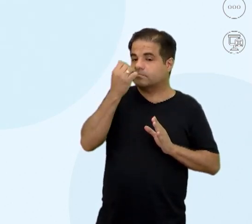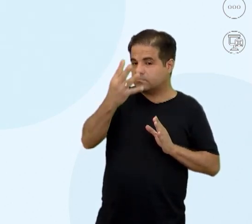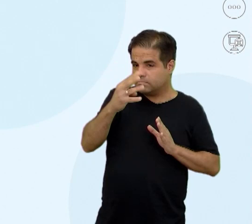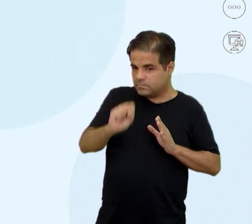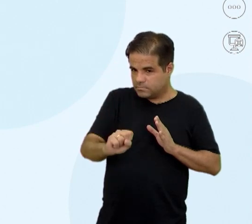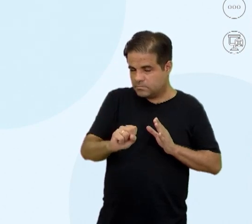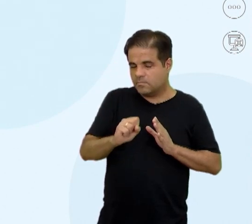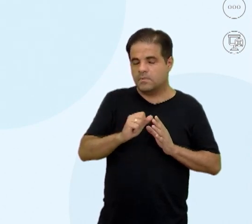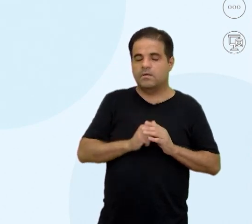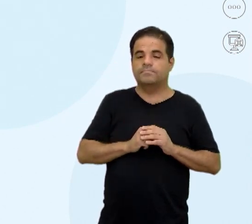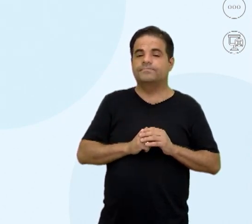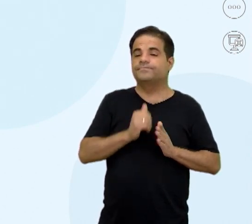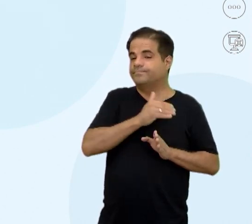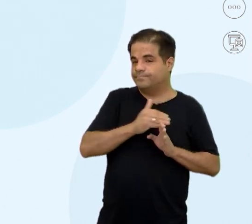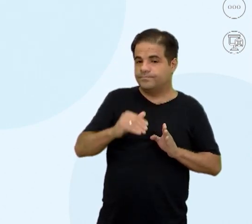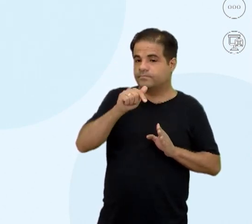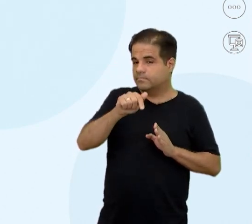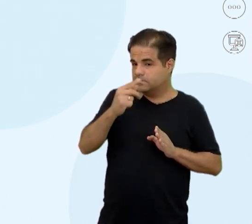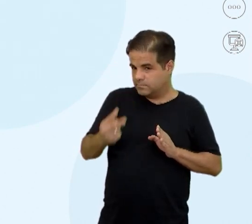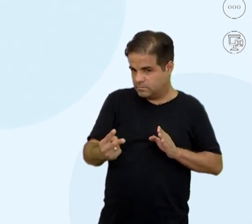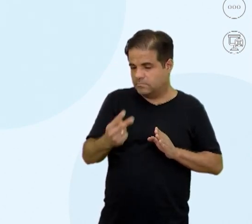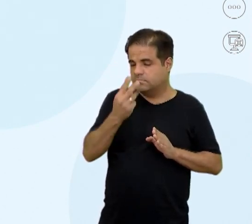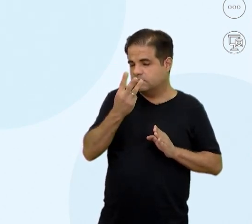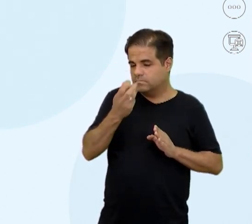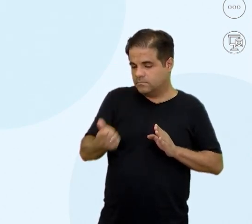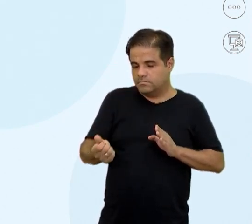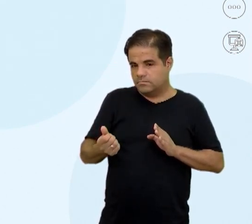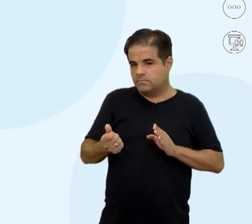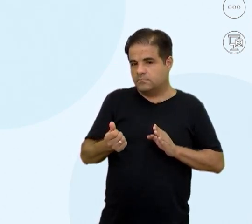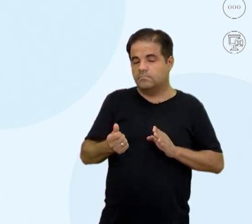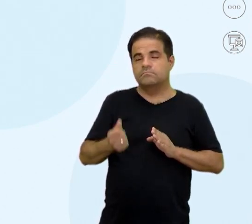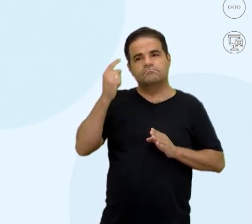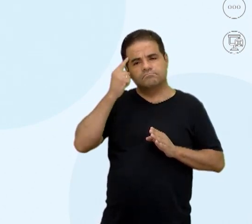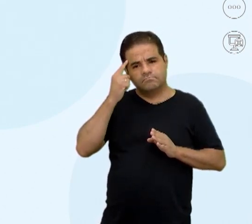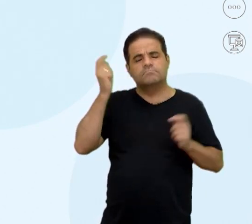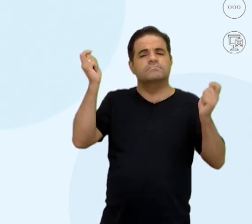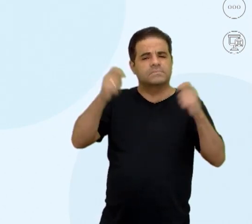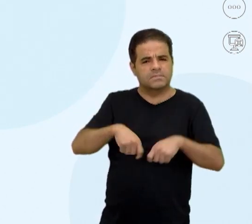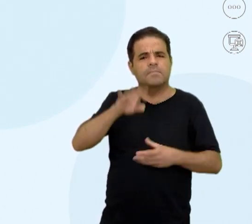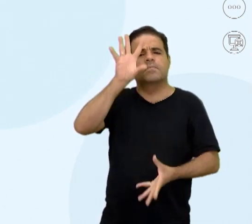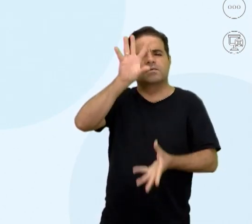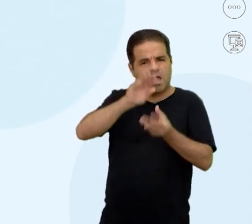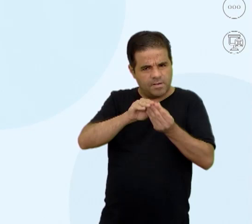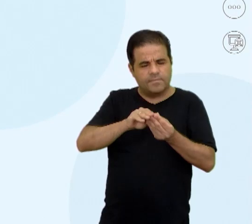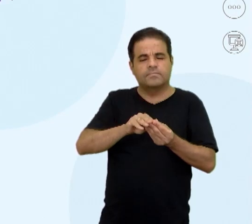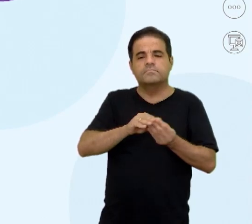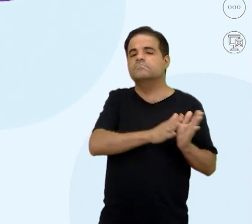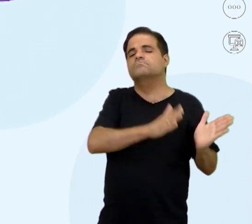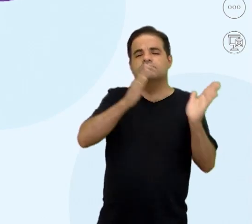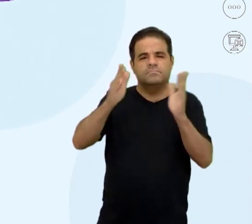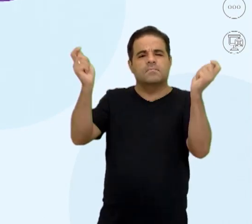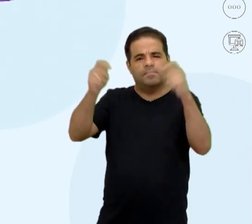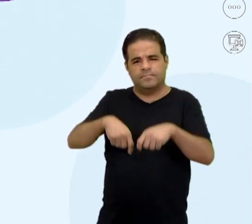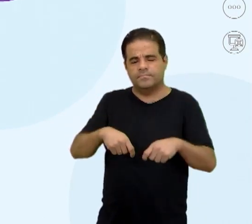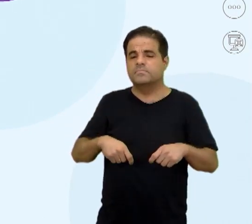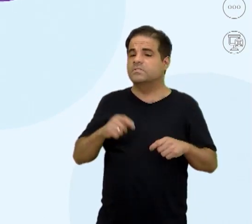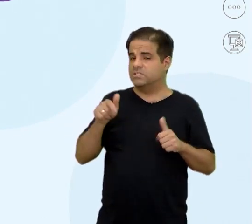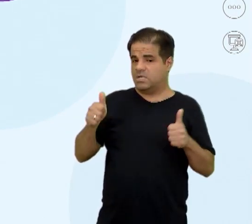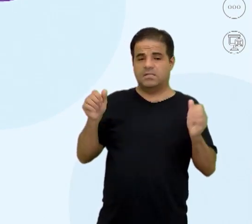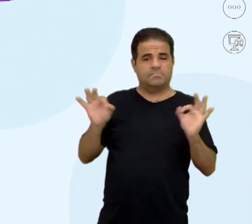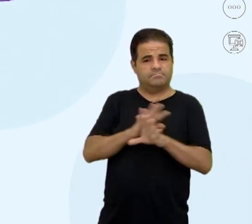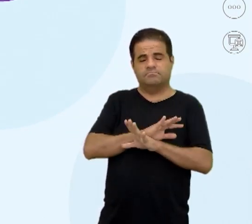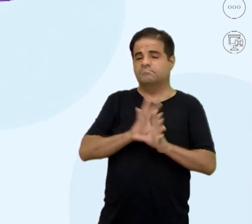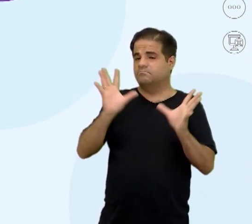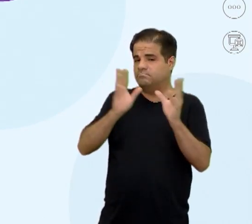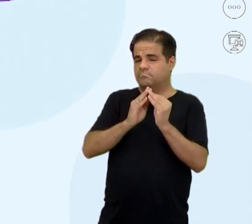48. Metade de 72, 36. Ainda dá para simplificar este lado aqui, né? Esse daqui já está